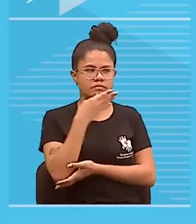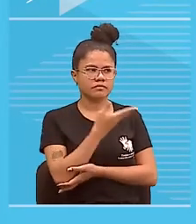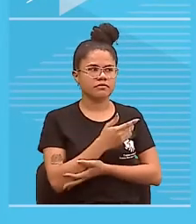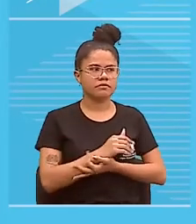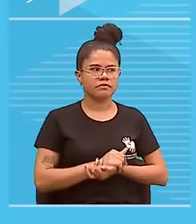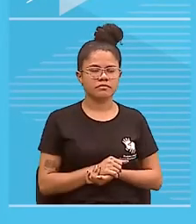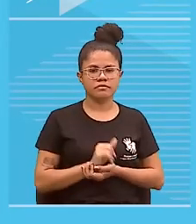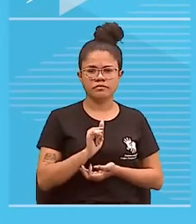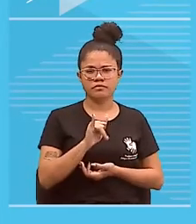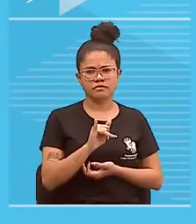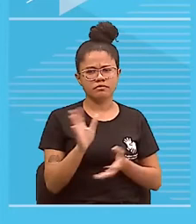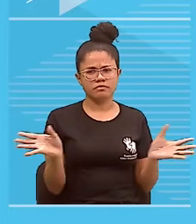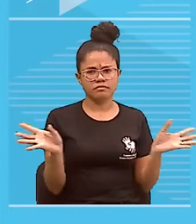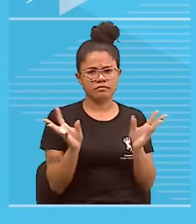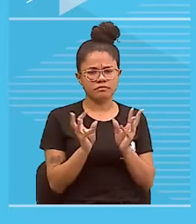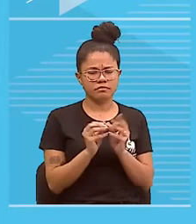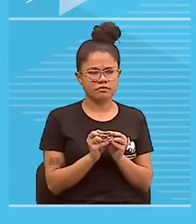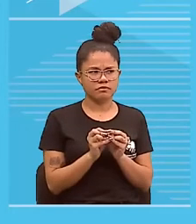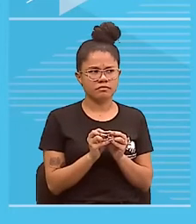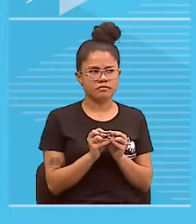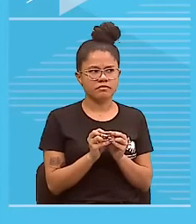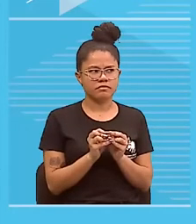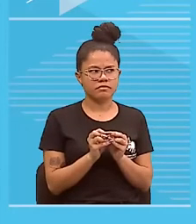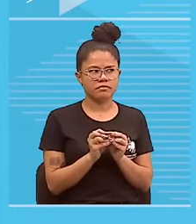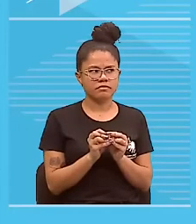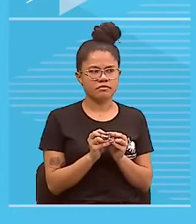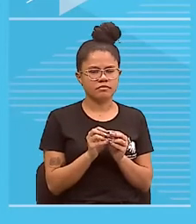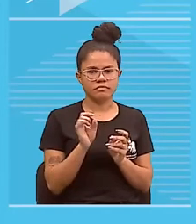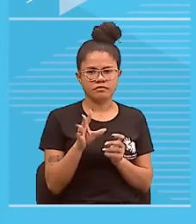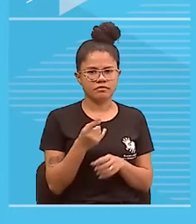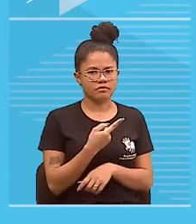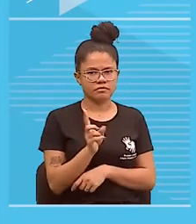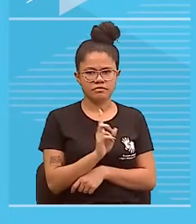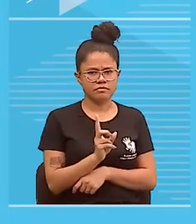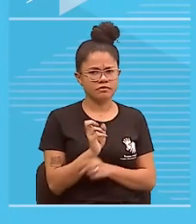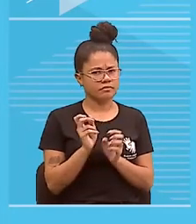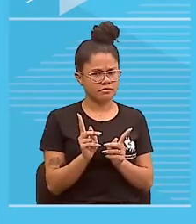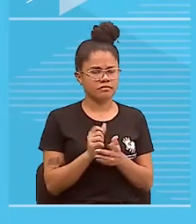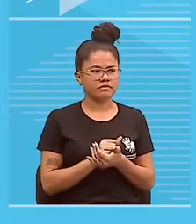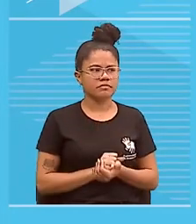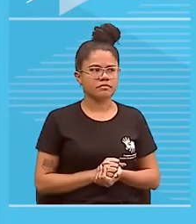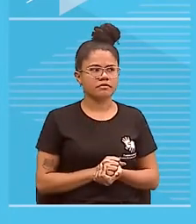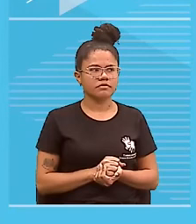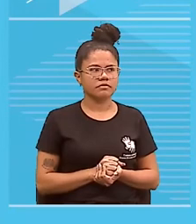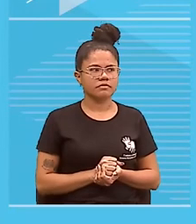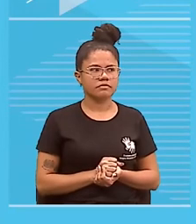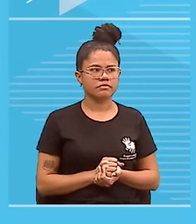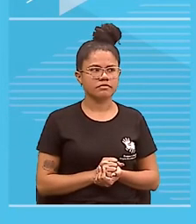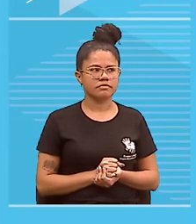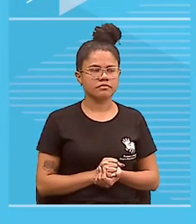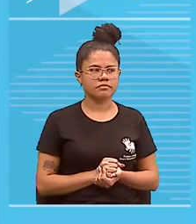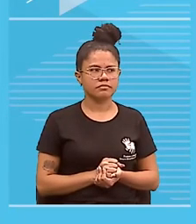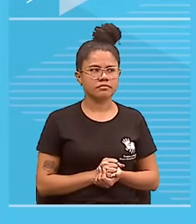só um recorte é só um recorte do amido Não é só isso não tá tá aqui ó